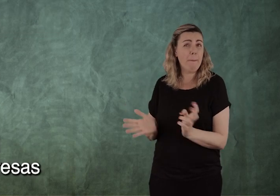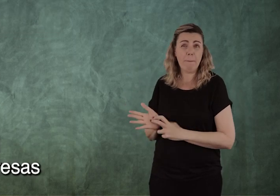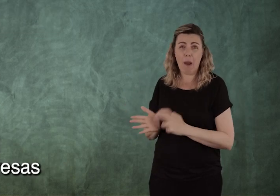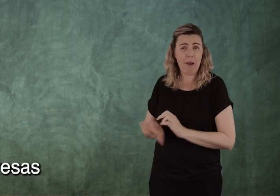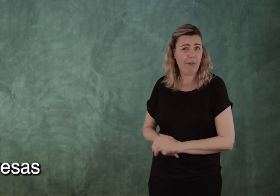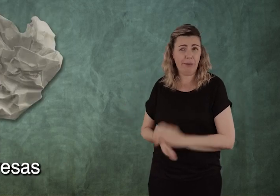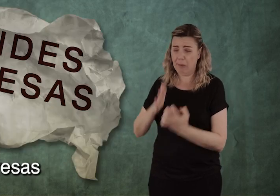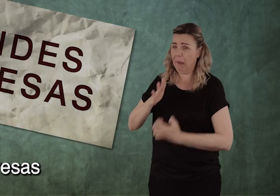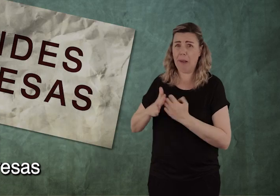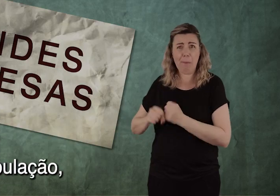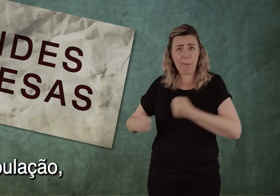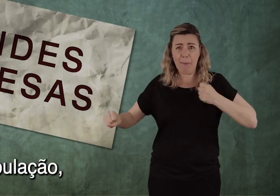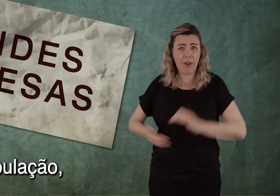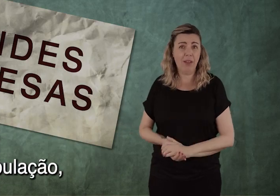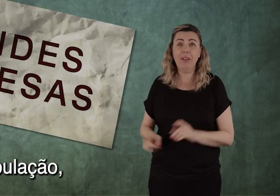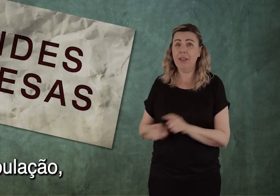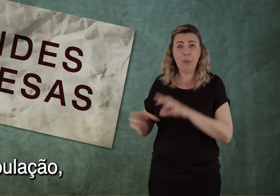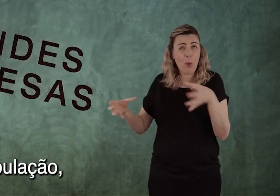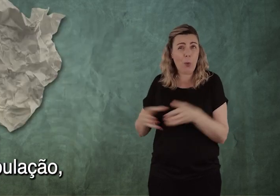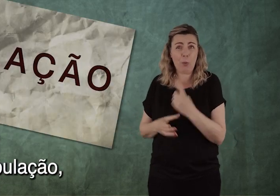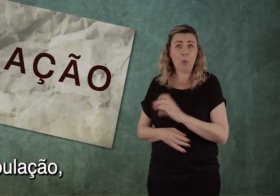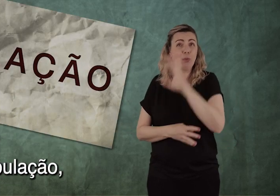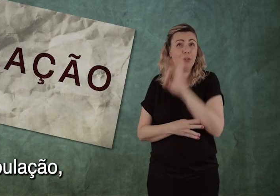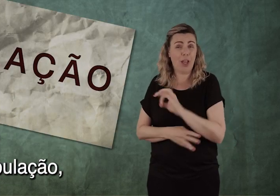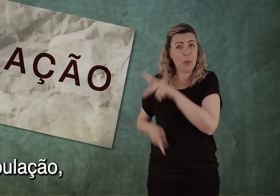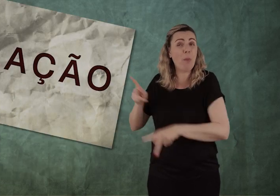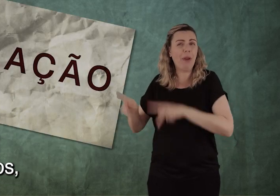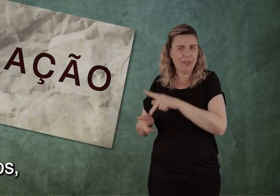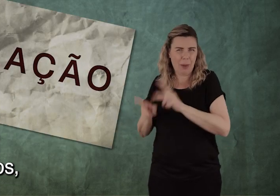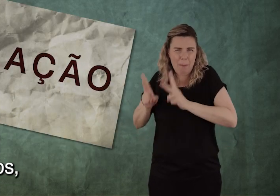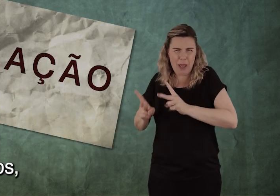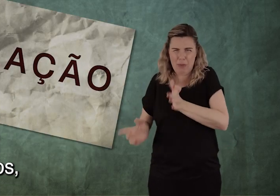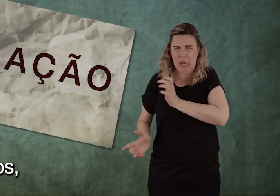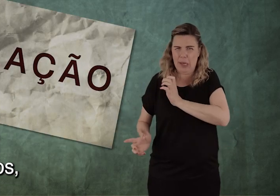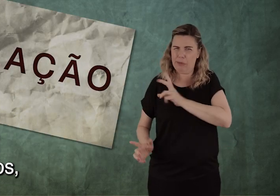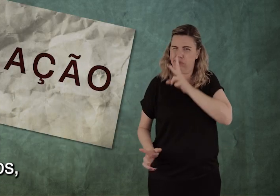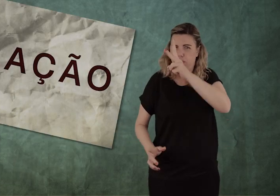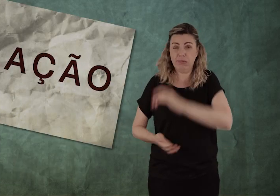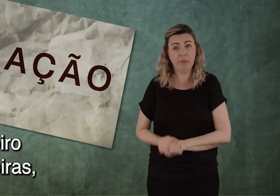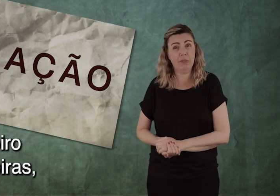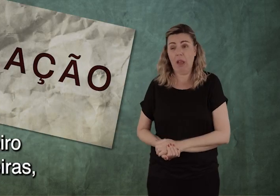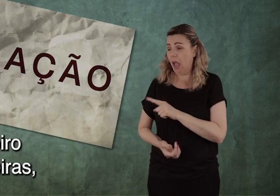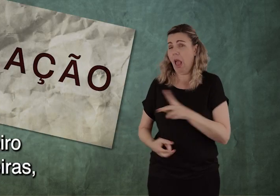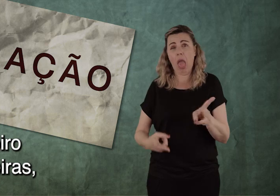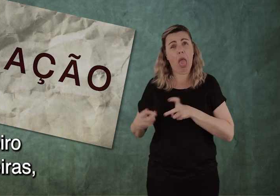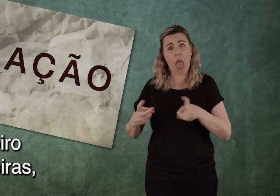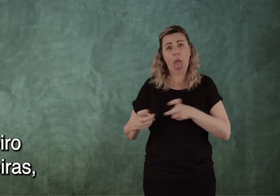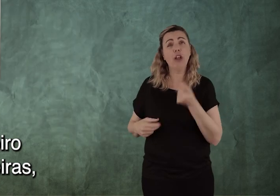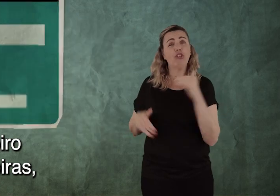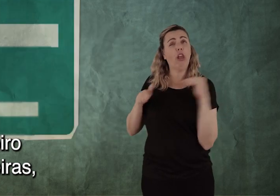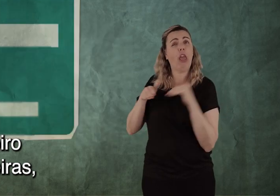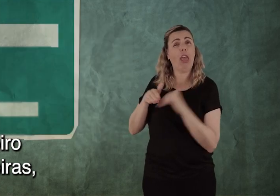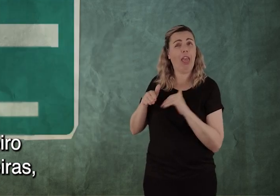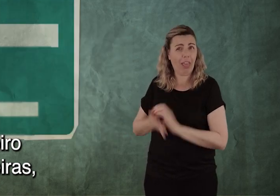Bancos, grandes empresas e a parcela do 1% da população, aquela dos mais ricos, ganham muito dinheiro